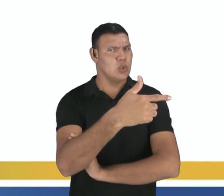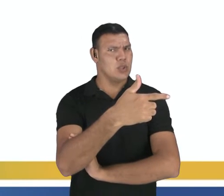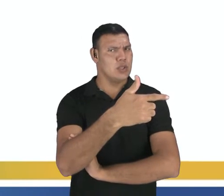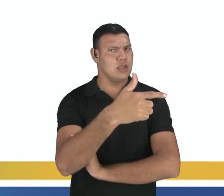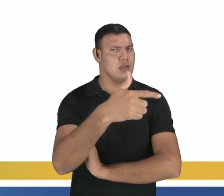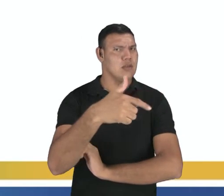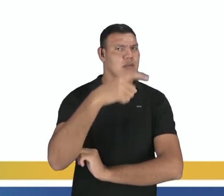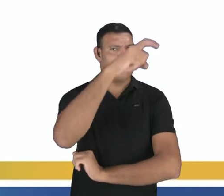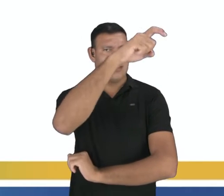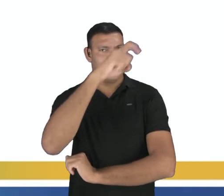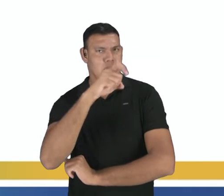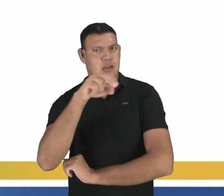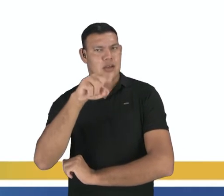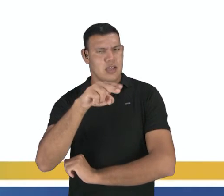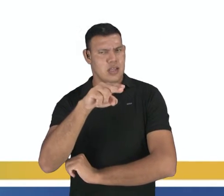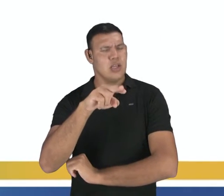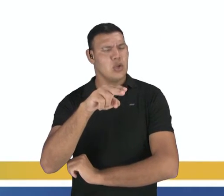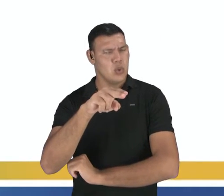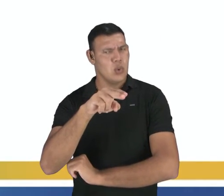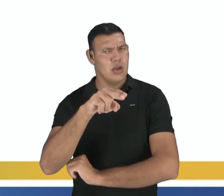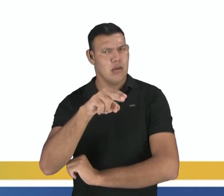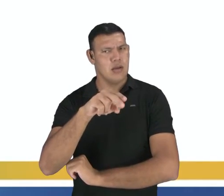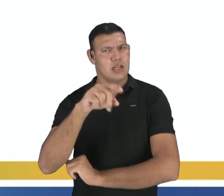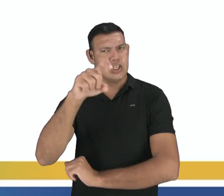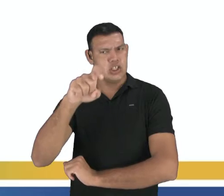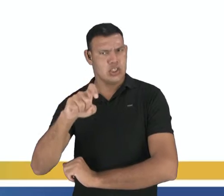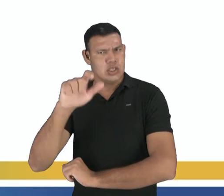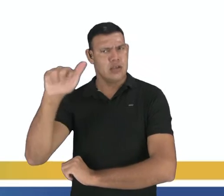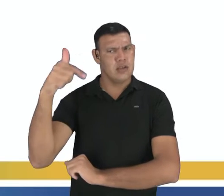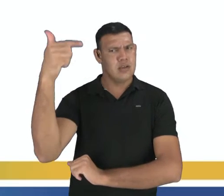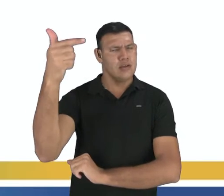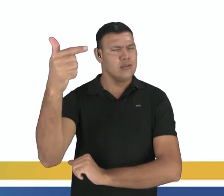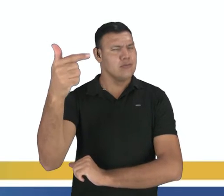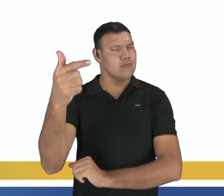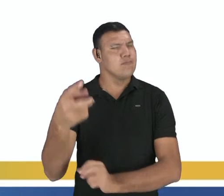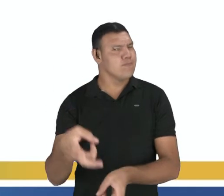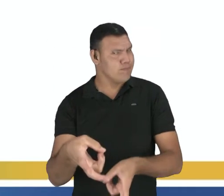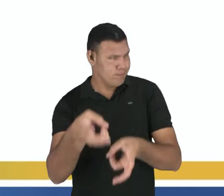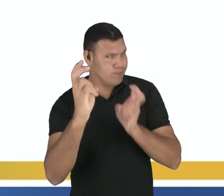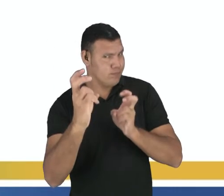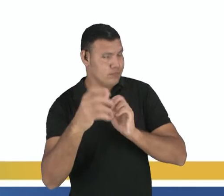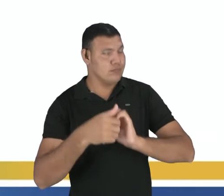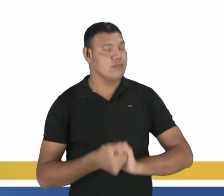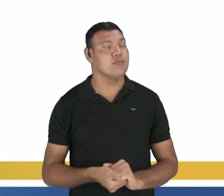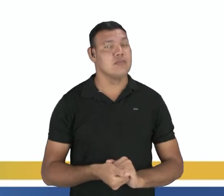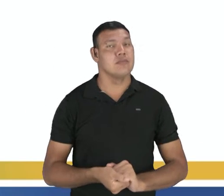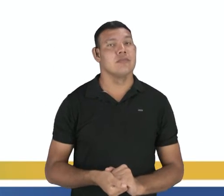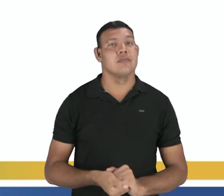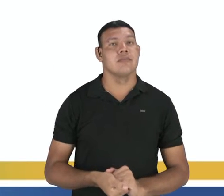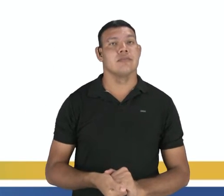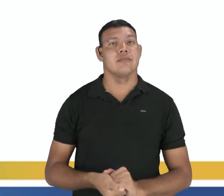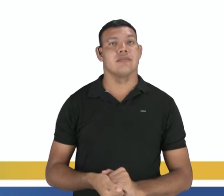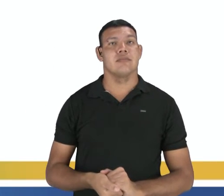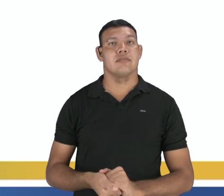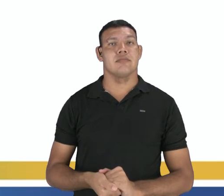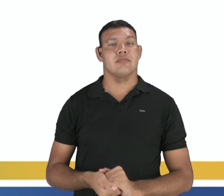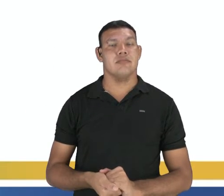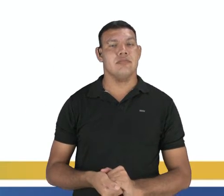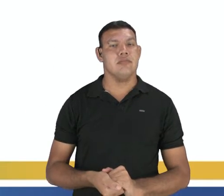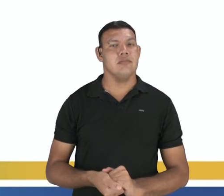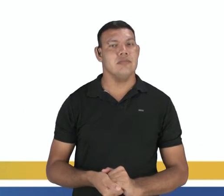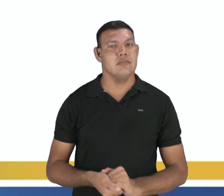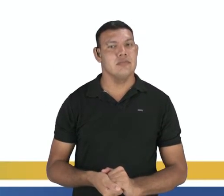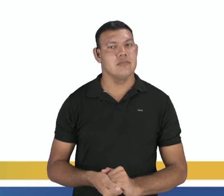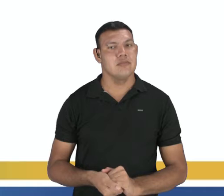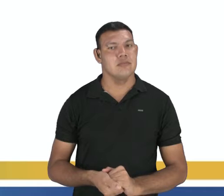é a mesma coisa que x elevado ao quadrado? Então vamos ver os nossos casos aqui. É fácil observar